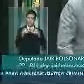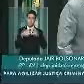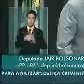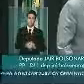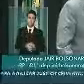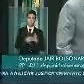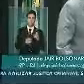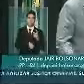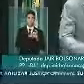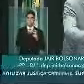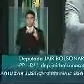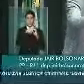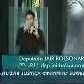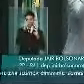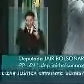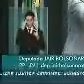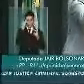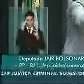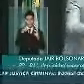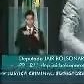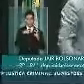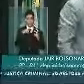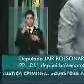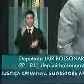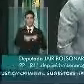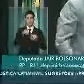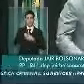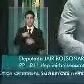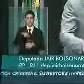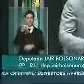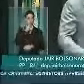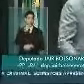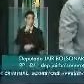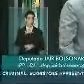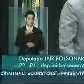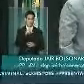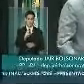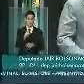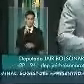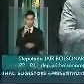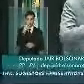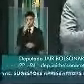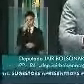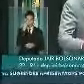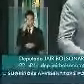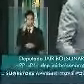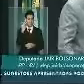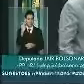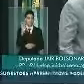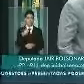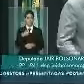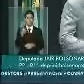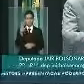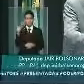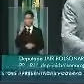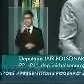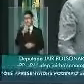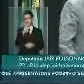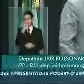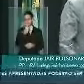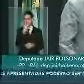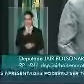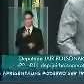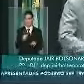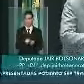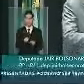de 5 presos políticos presos nos Estados Unidos. 5 presos comuns, entre outras acusações,